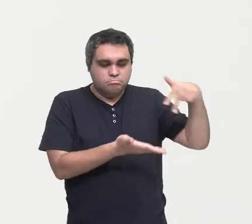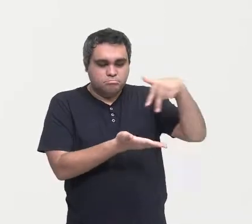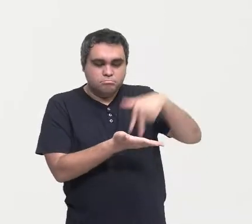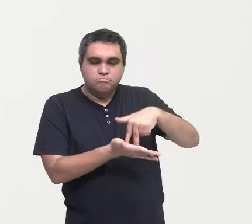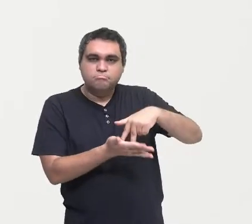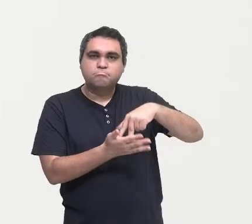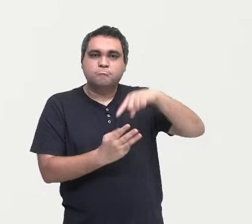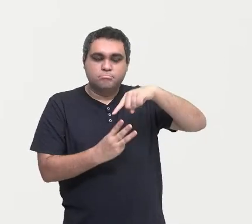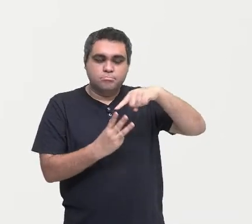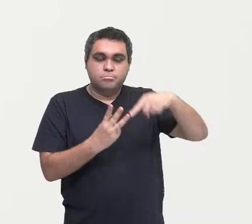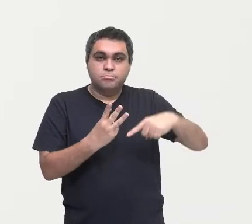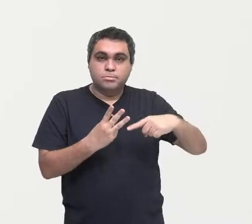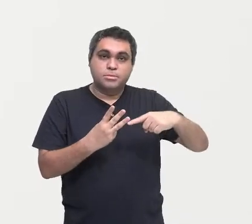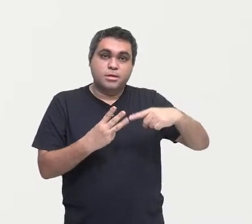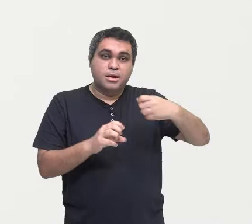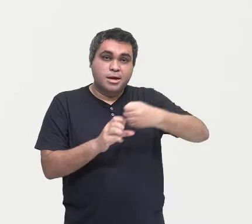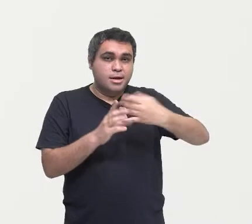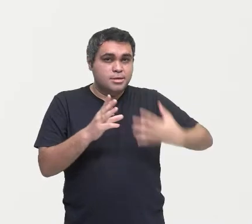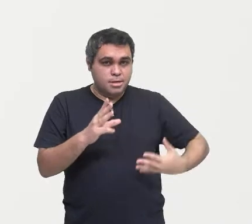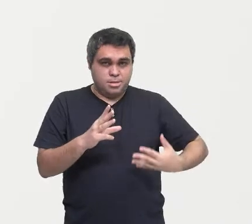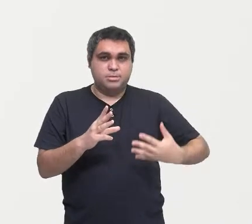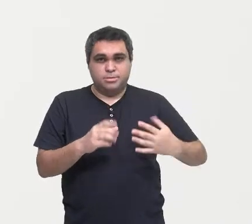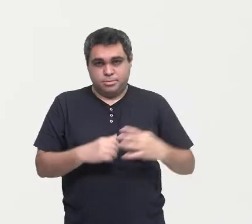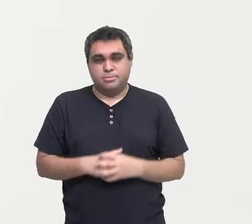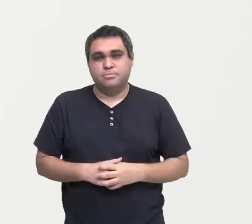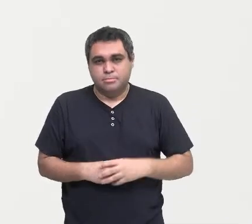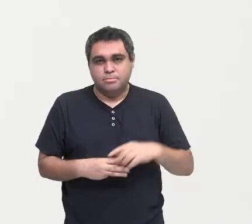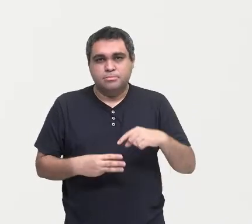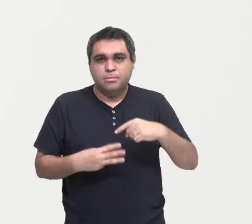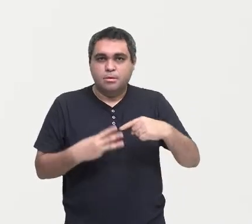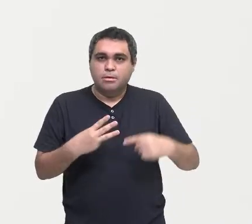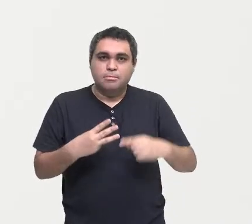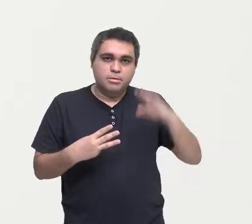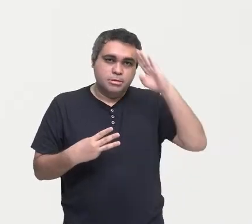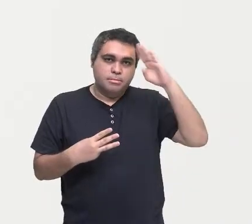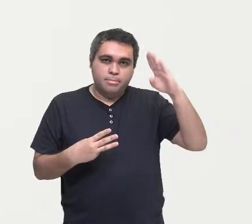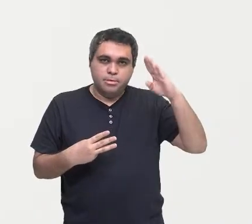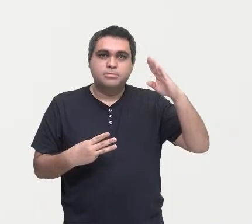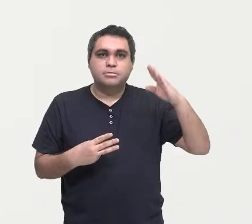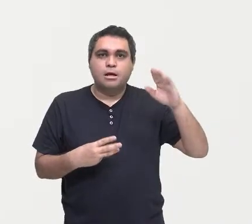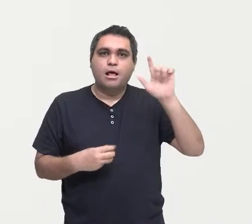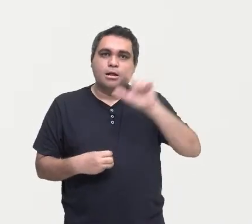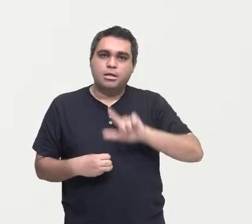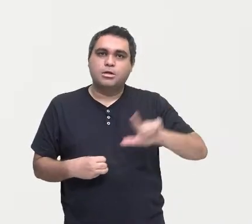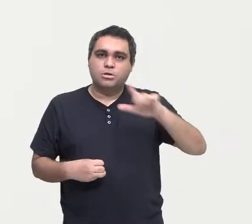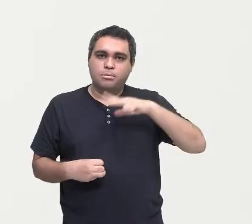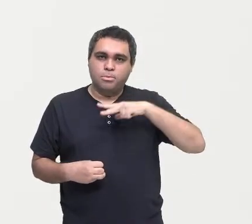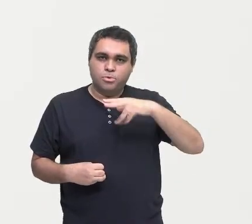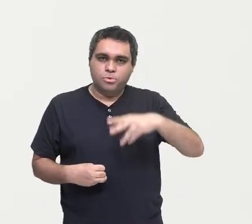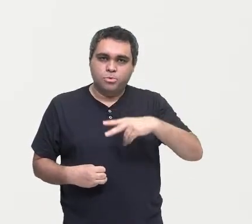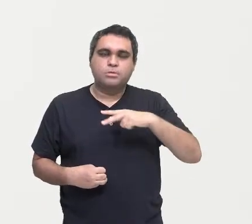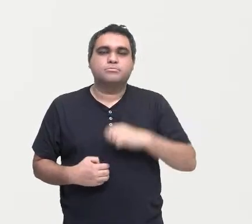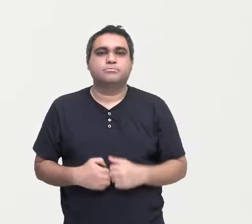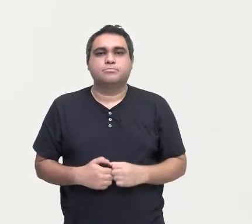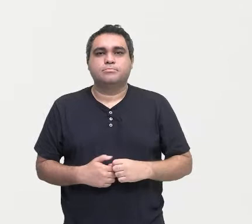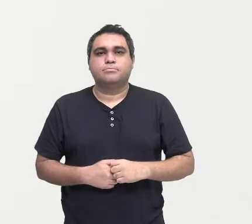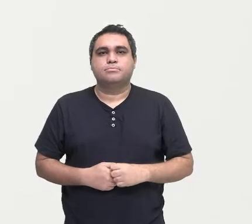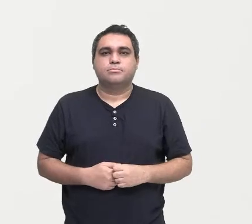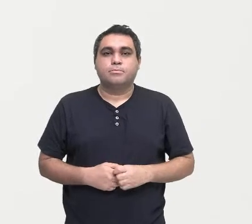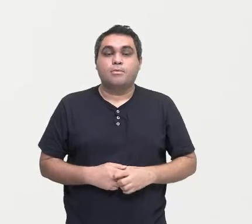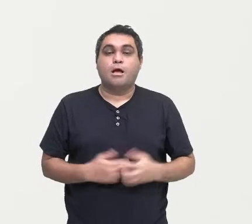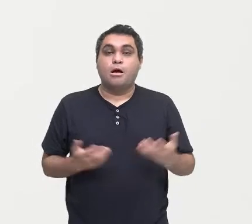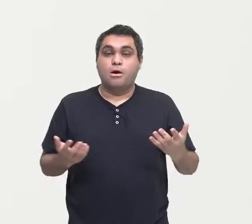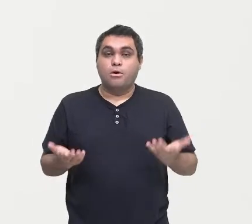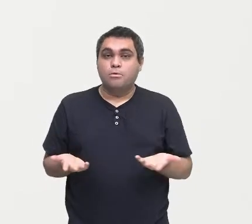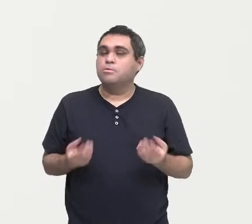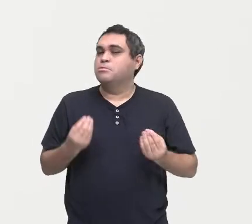aspectos do humanismo que vão ser falar e basear ali a literatura portuguesa. Vamos falar sobre literatura portuguesa. Olha só,